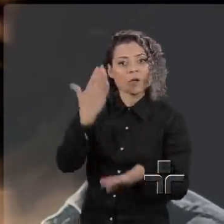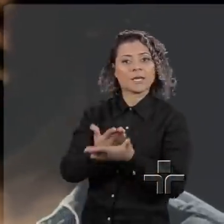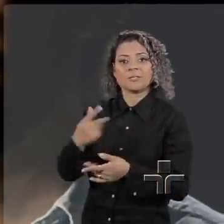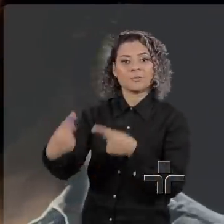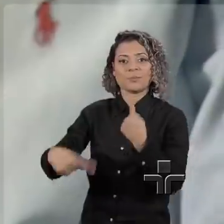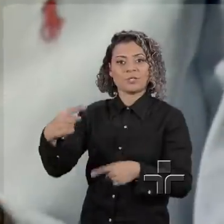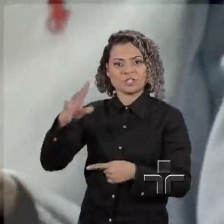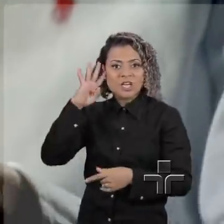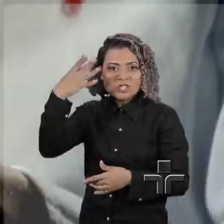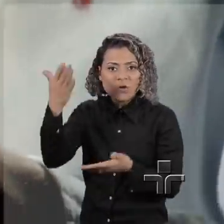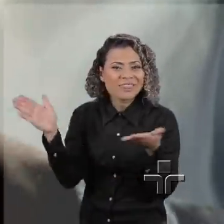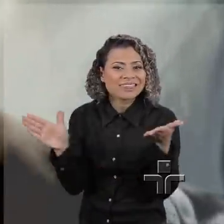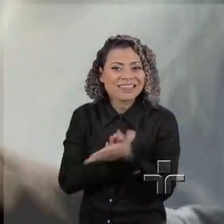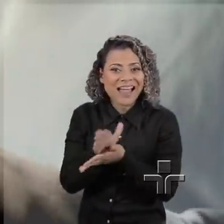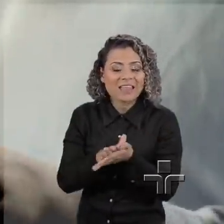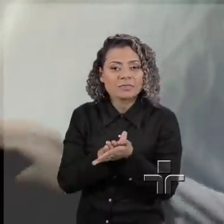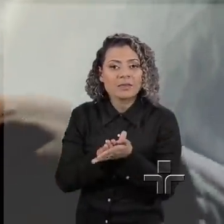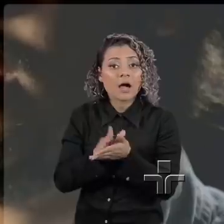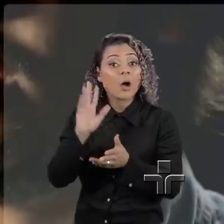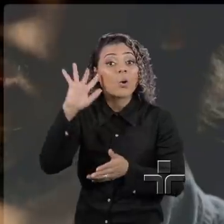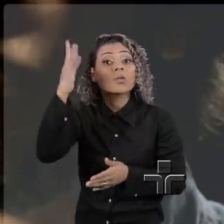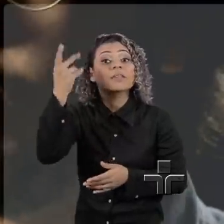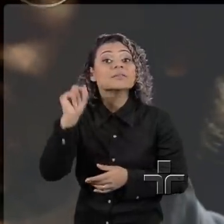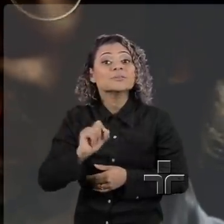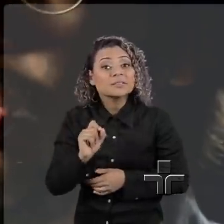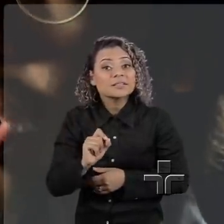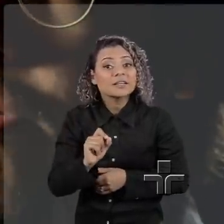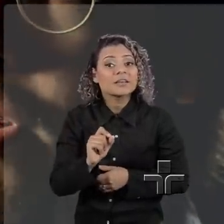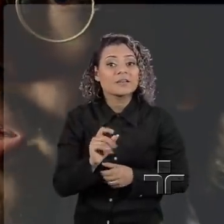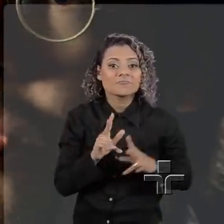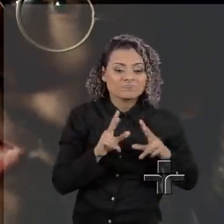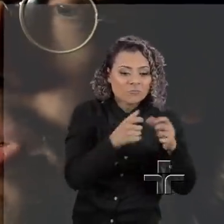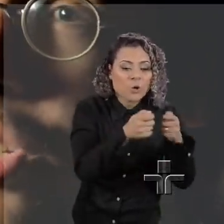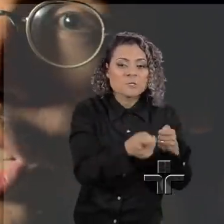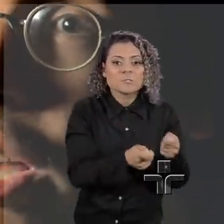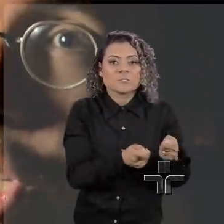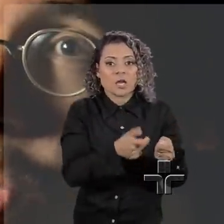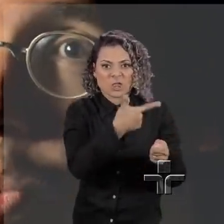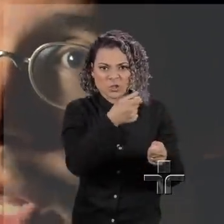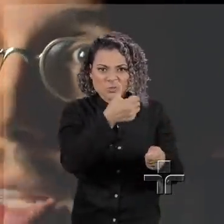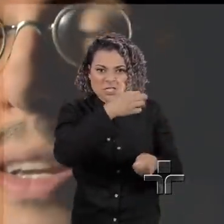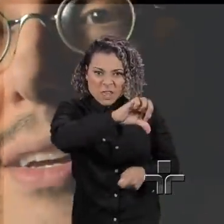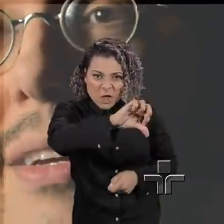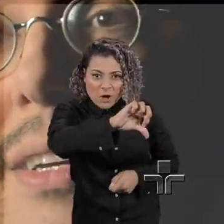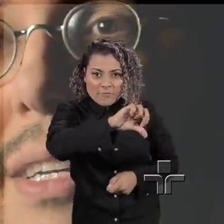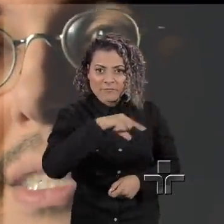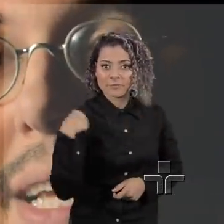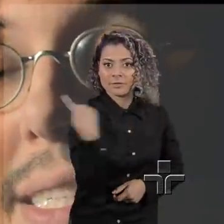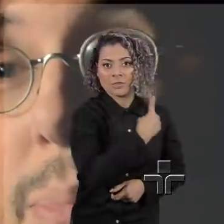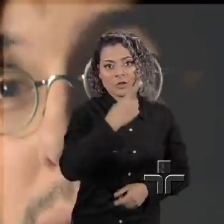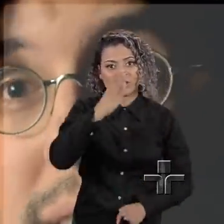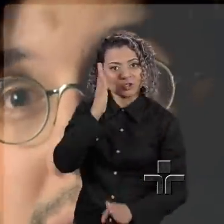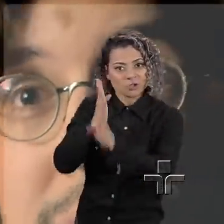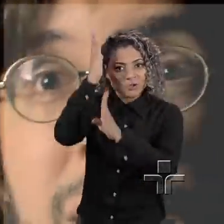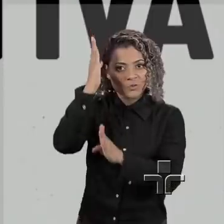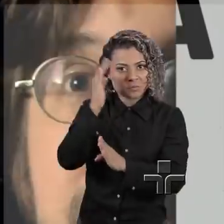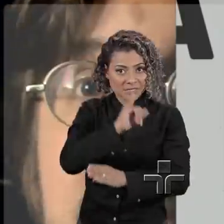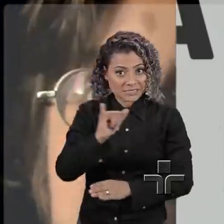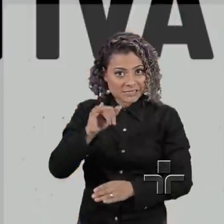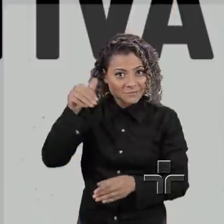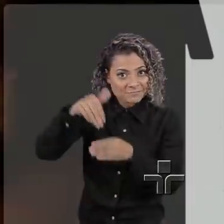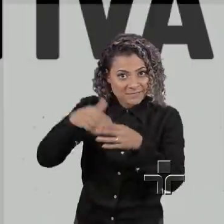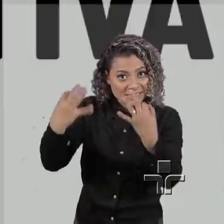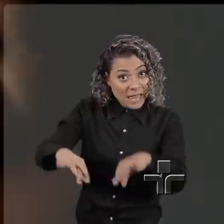nossos problemas, o que sobra? A força. 2019 é o ano em que a gente vai descobrir se essa aposta aí valeu a